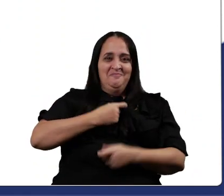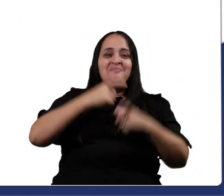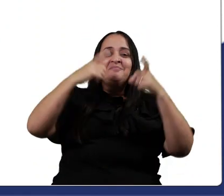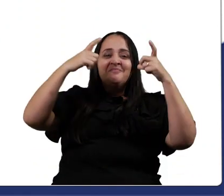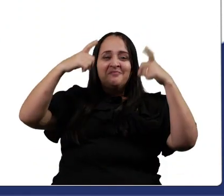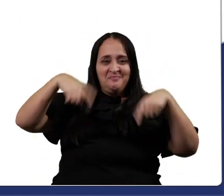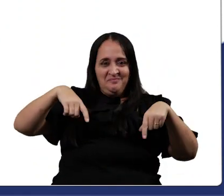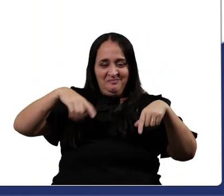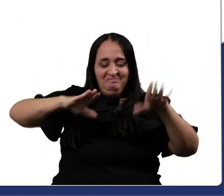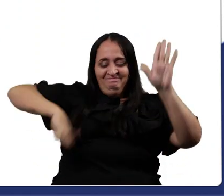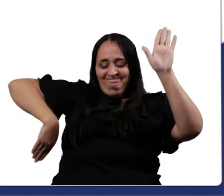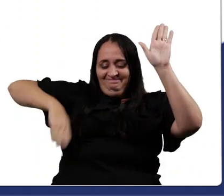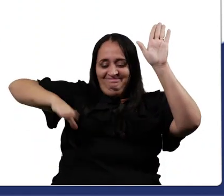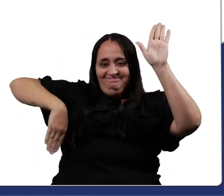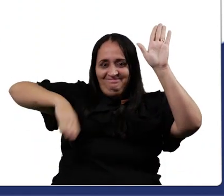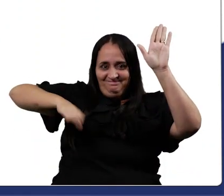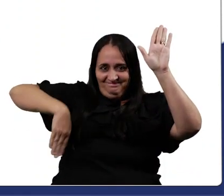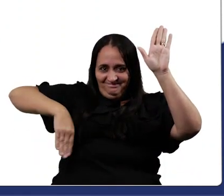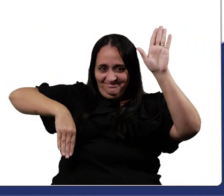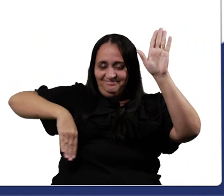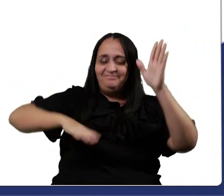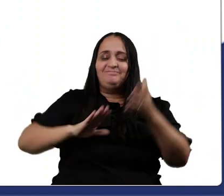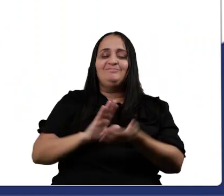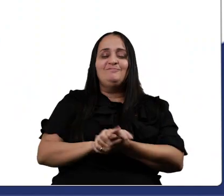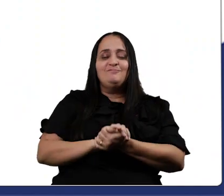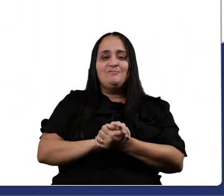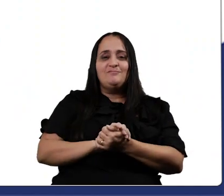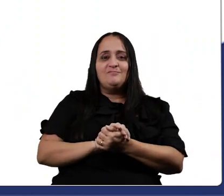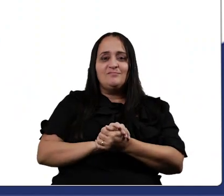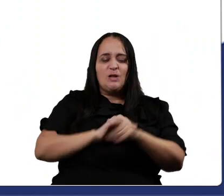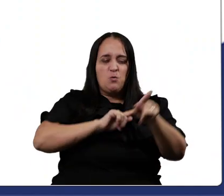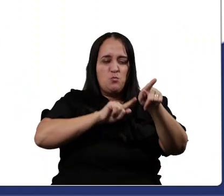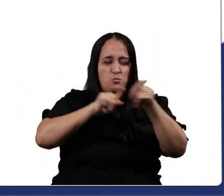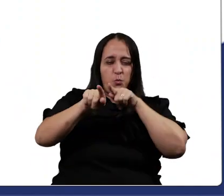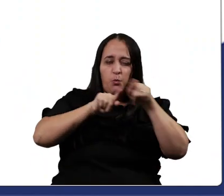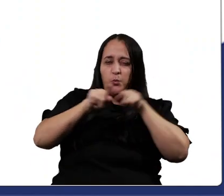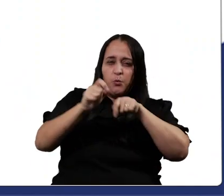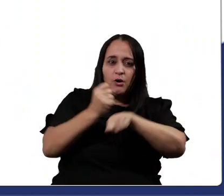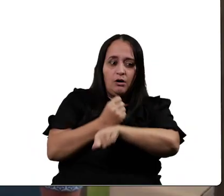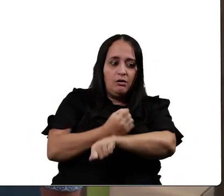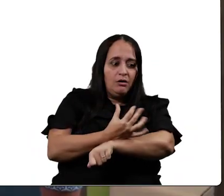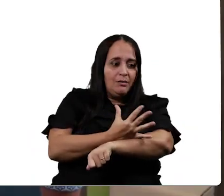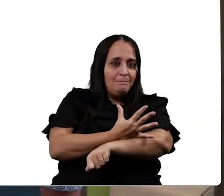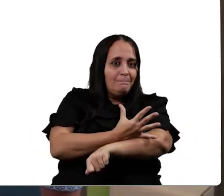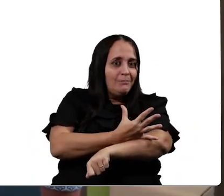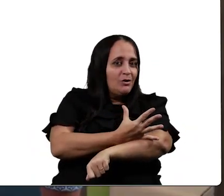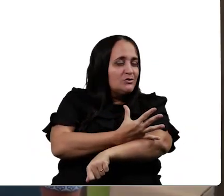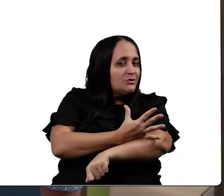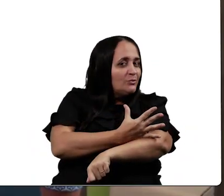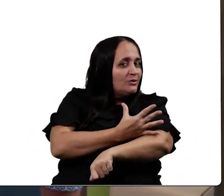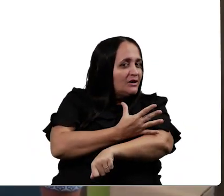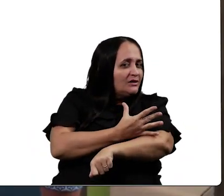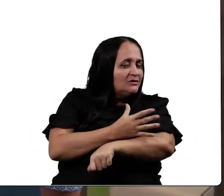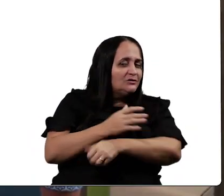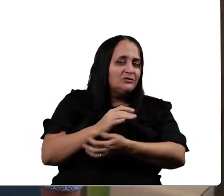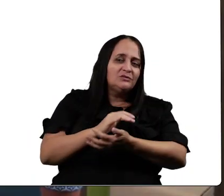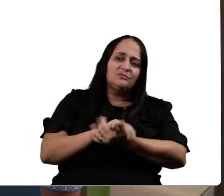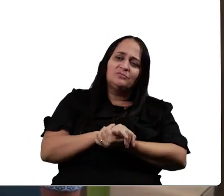Tsurigashiki após uma emocionante disputa. Eu poderia ter